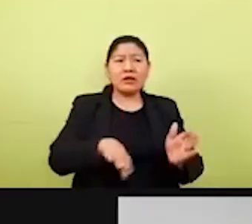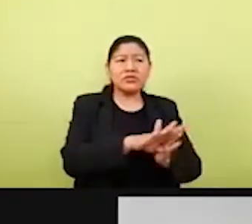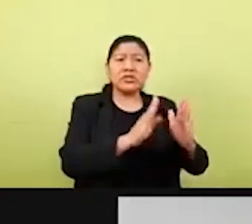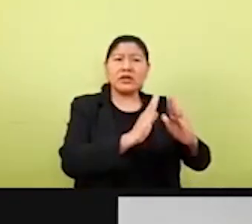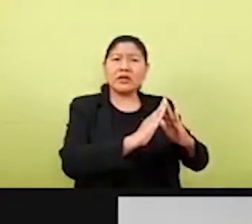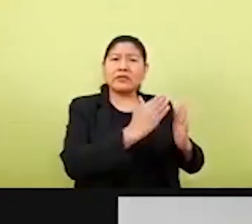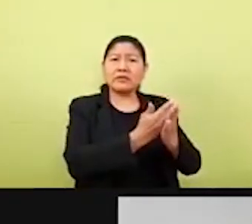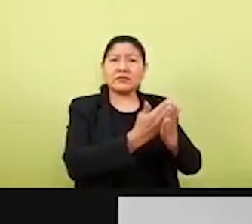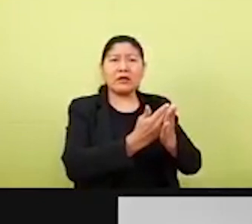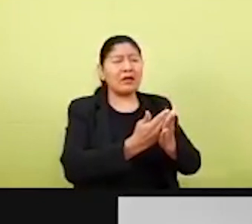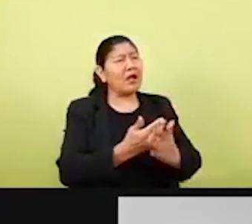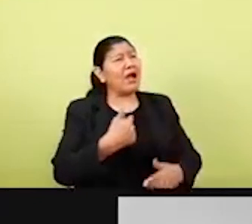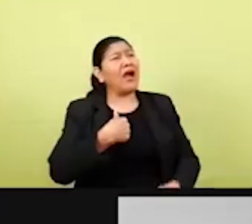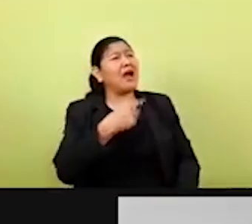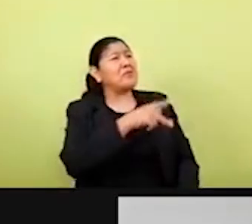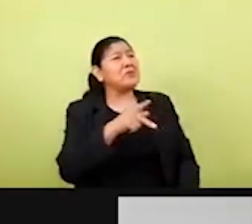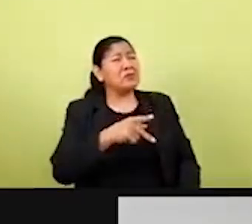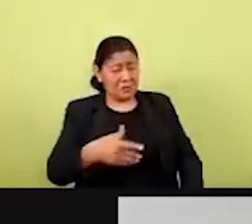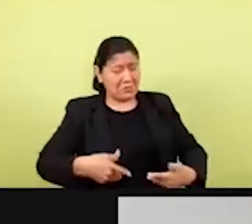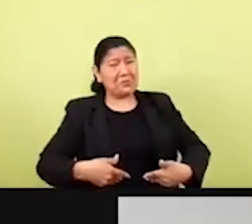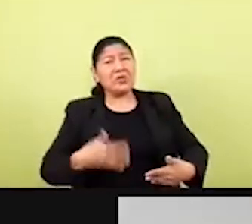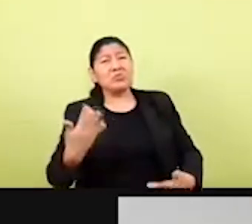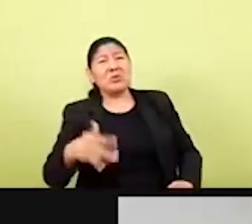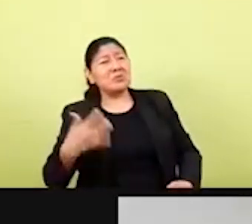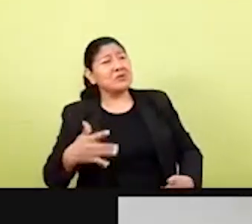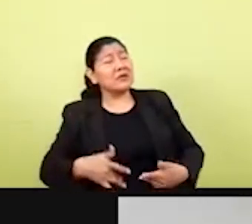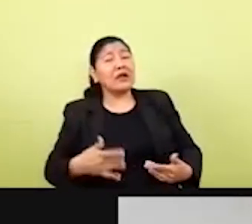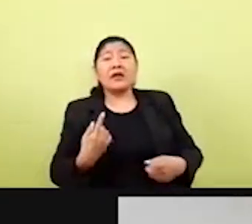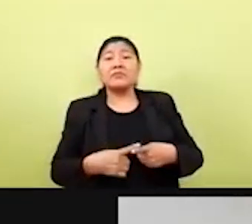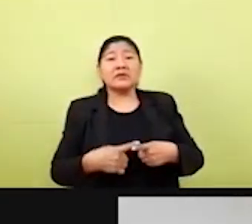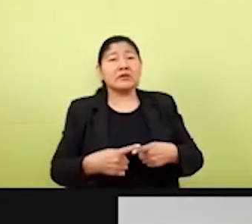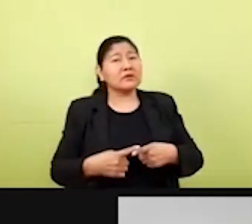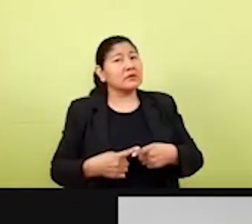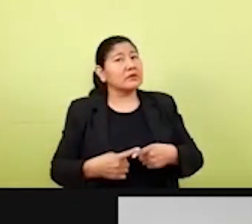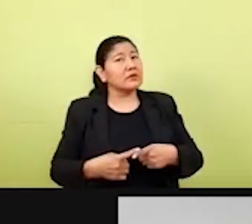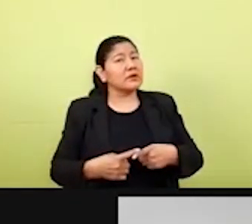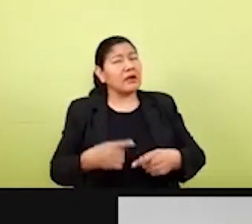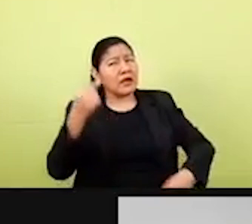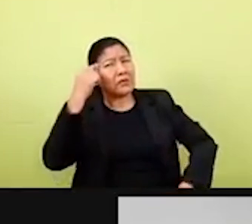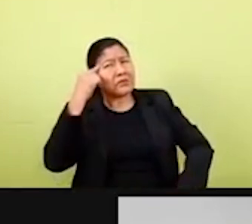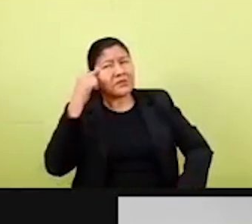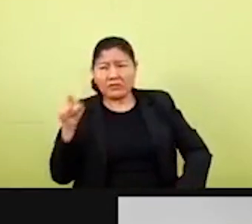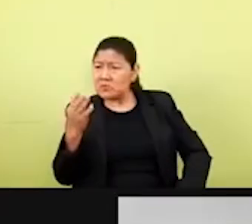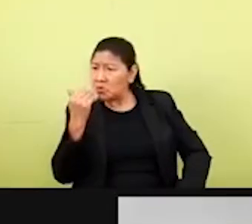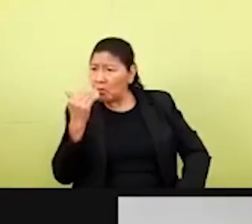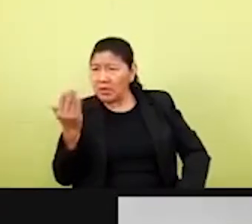chega falando, eu tô com dor de barriga. Não comeu nada estranho, não